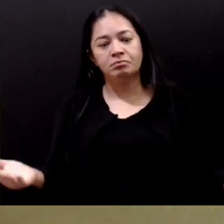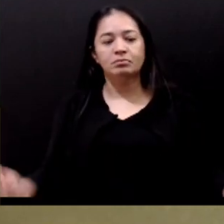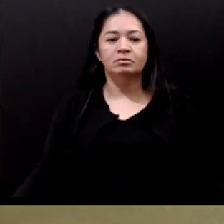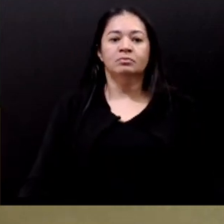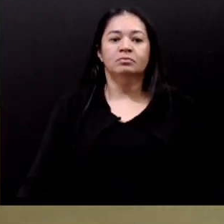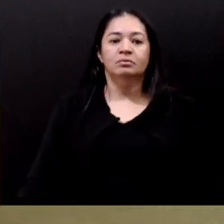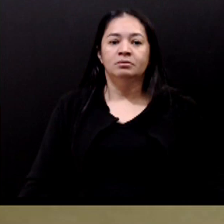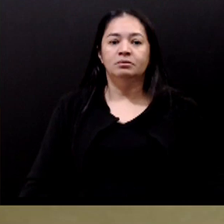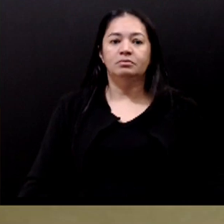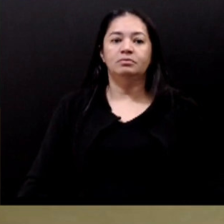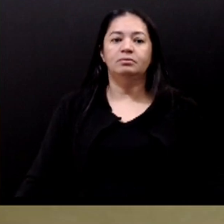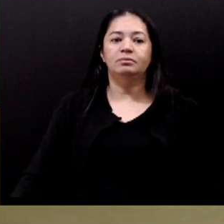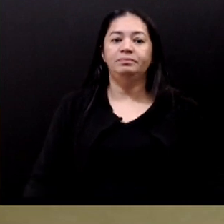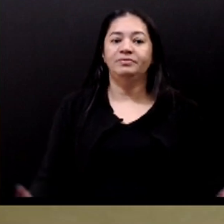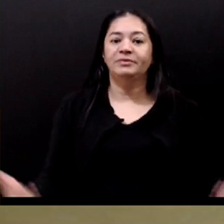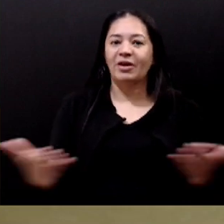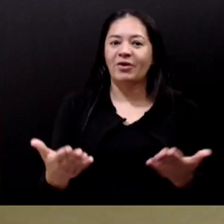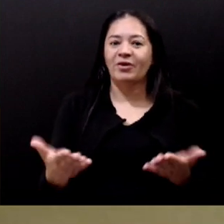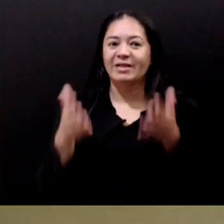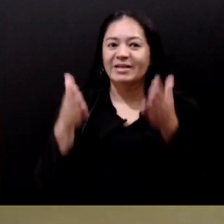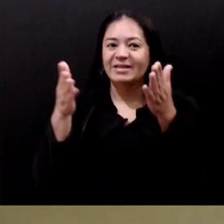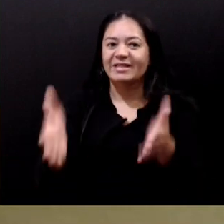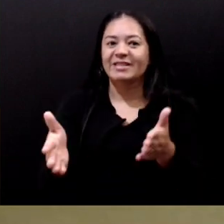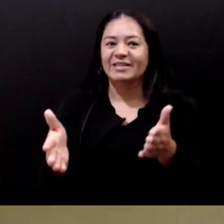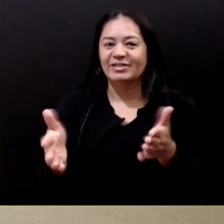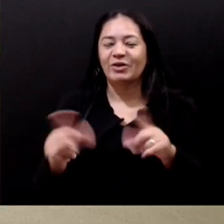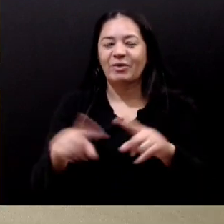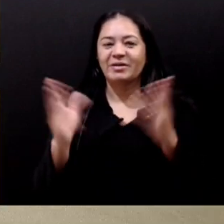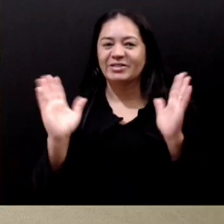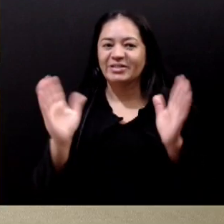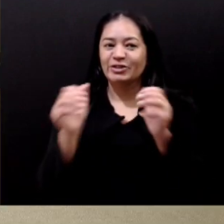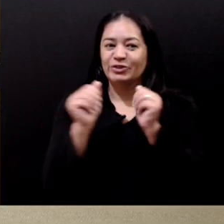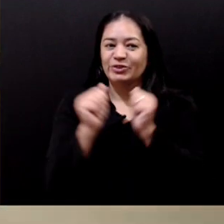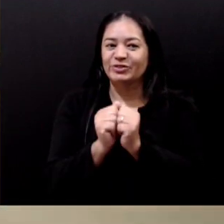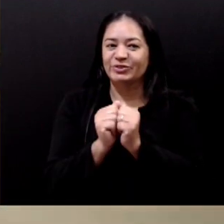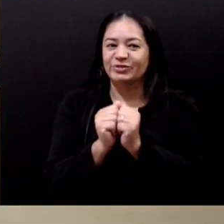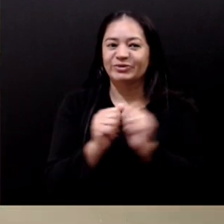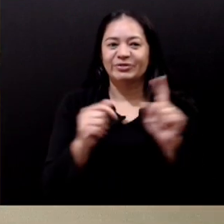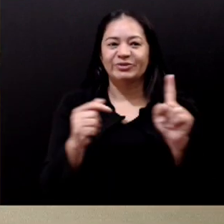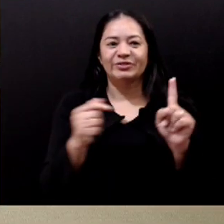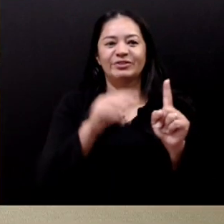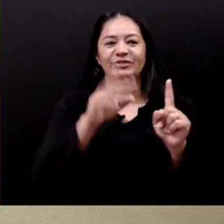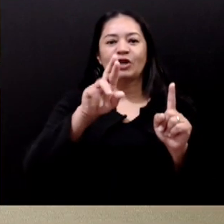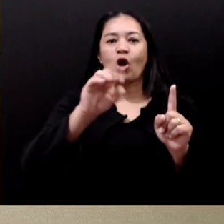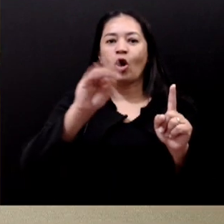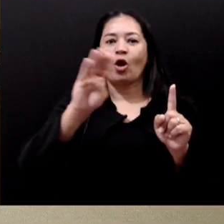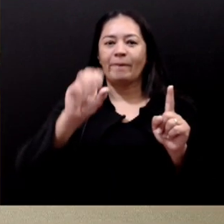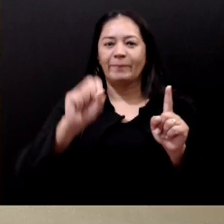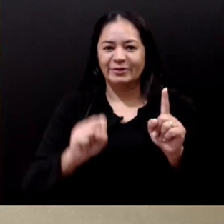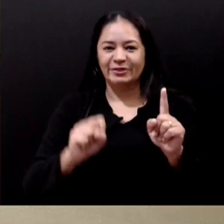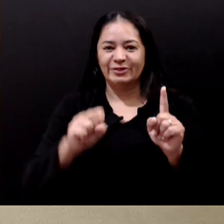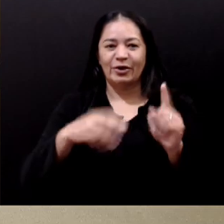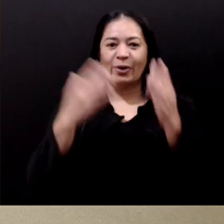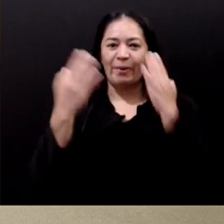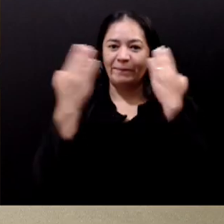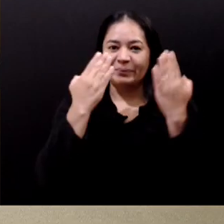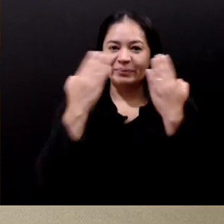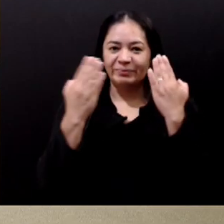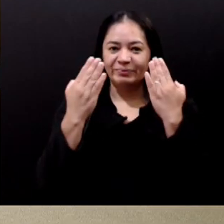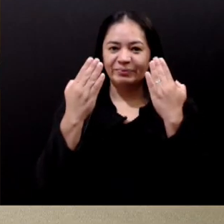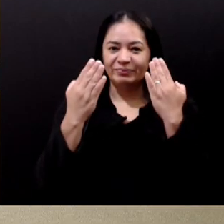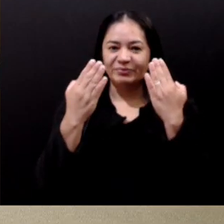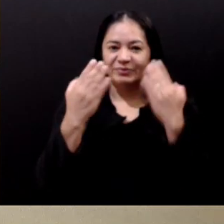chegou, pegou um trânsito, mas está aqui com a gente, Robson Silva, ele é psicólogo de abordagem existencial